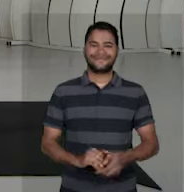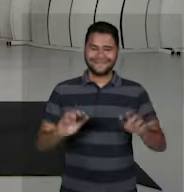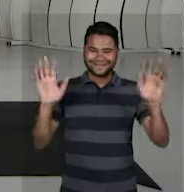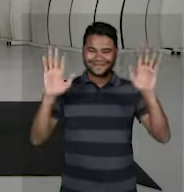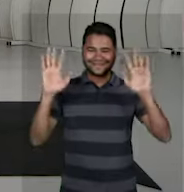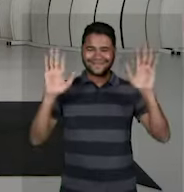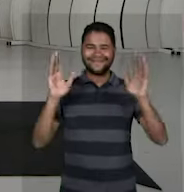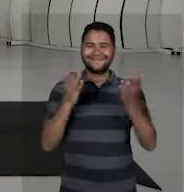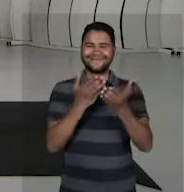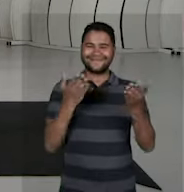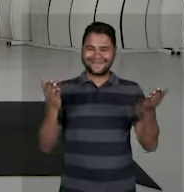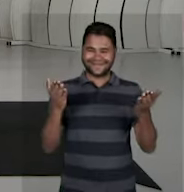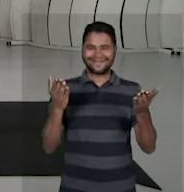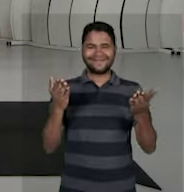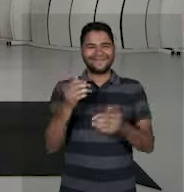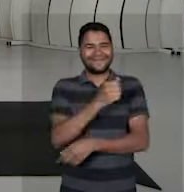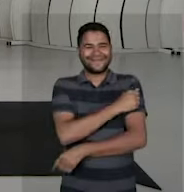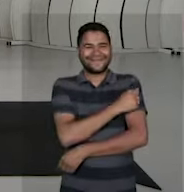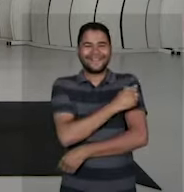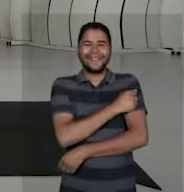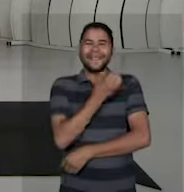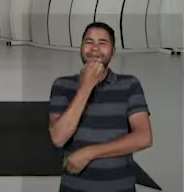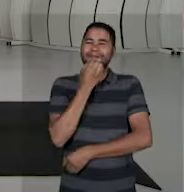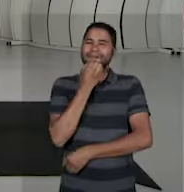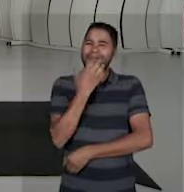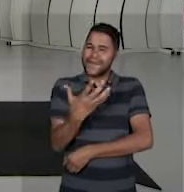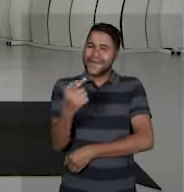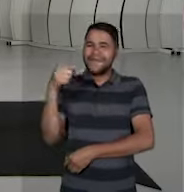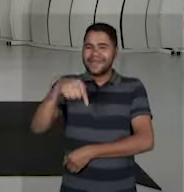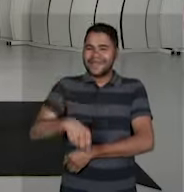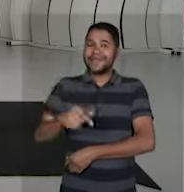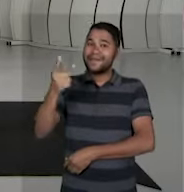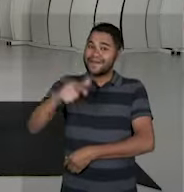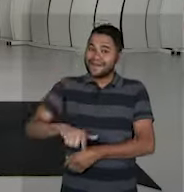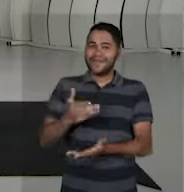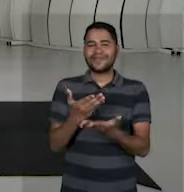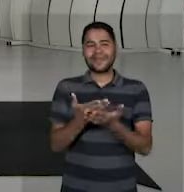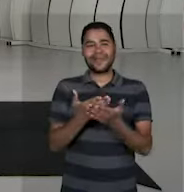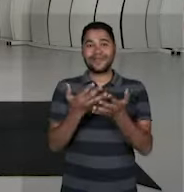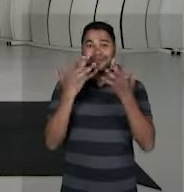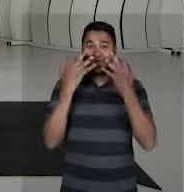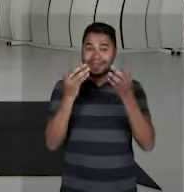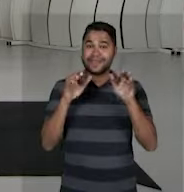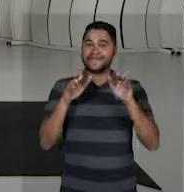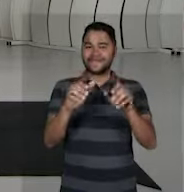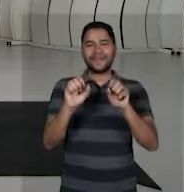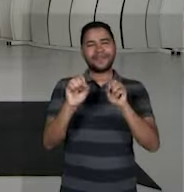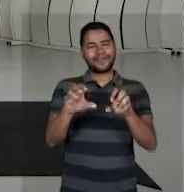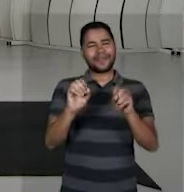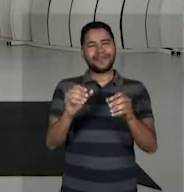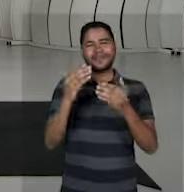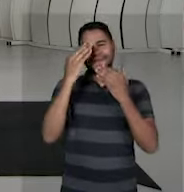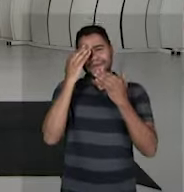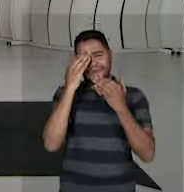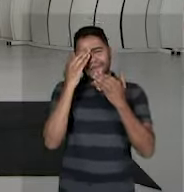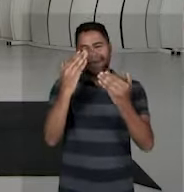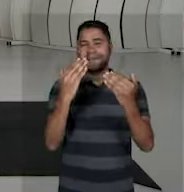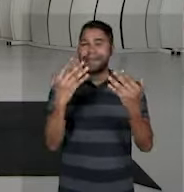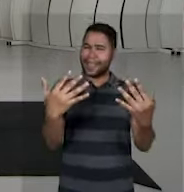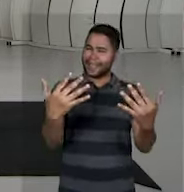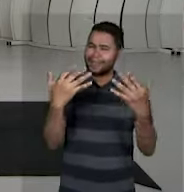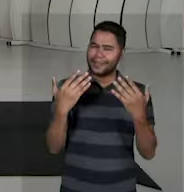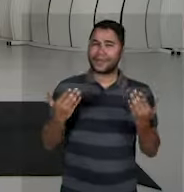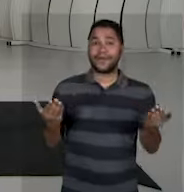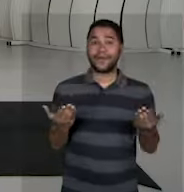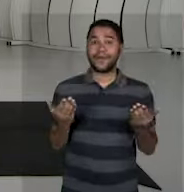Olá, meu querido estudante! É muito bom estar aqui para mais uma aula aqui no Se Liga na Educação. Muito obrigada pela sua companhia.